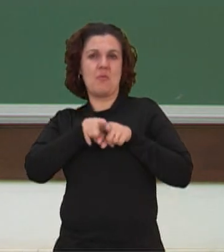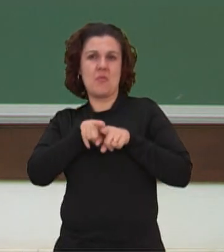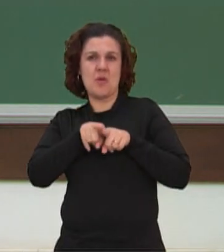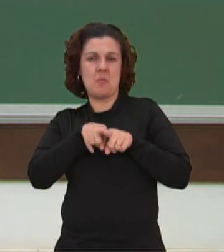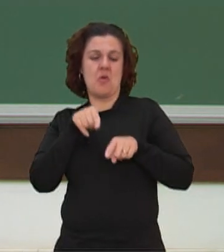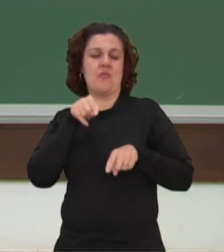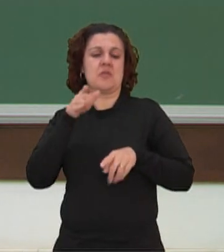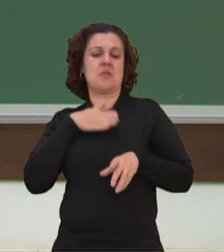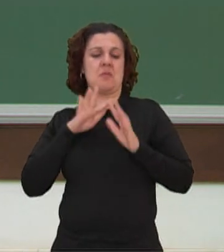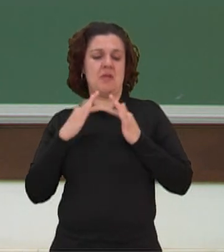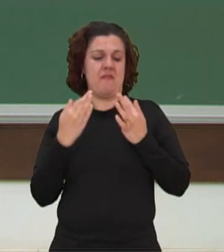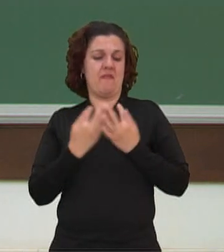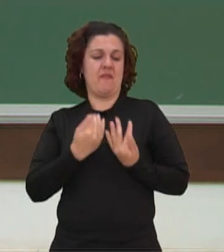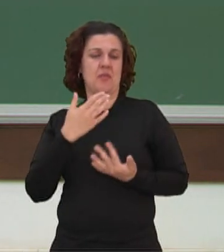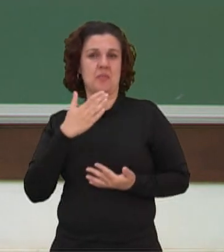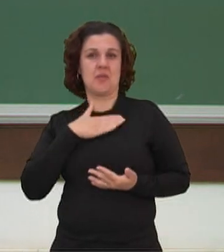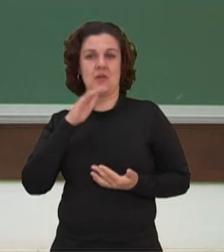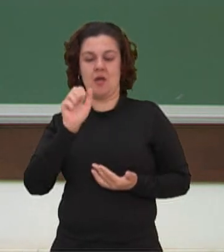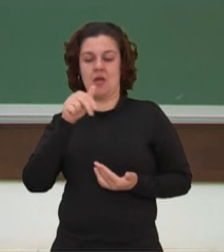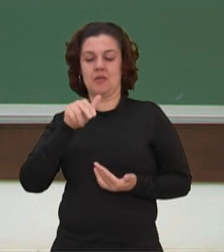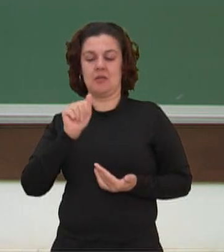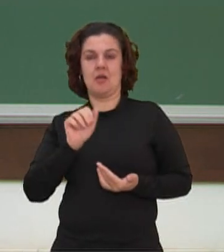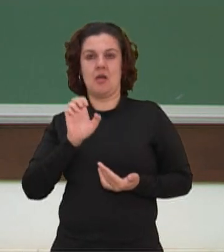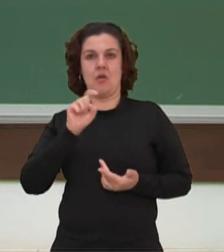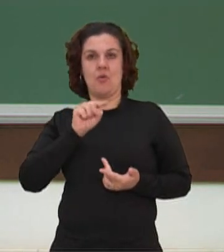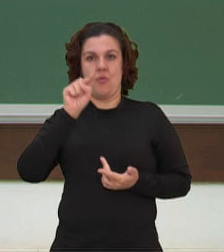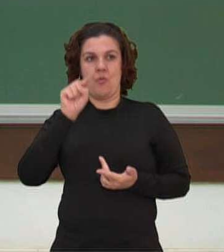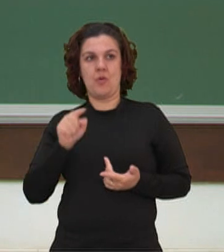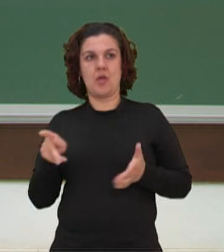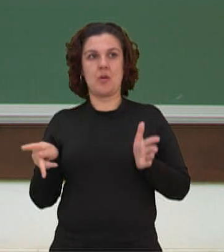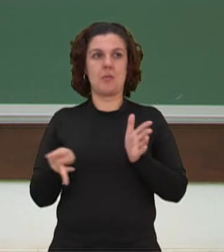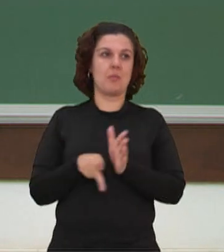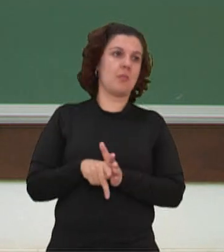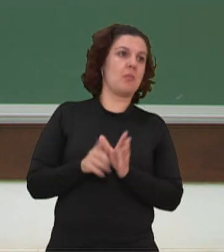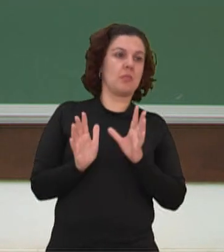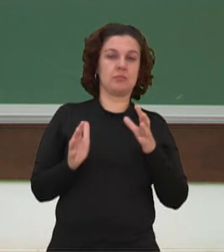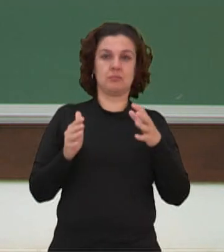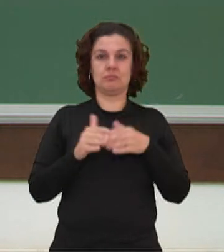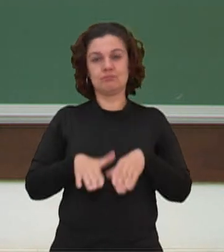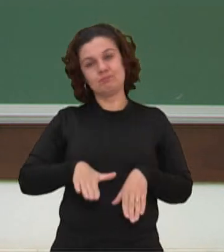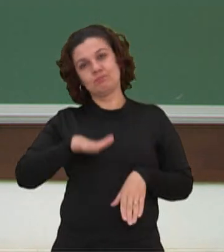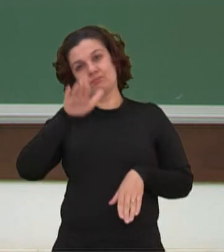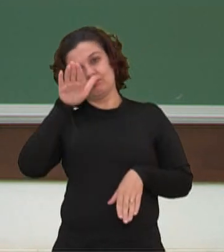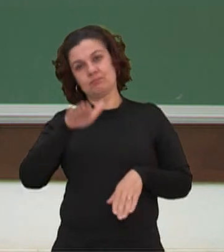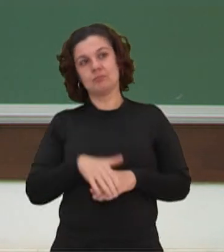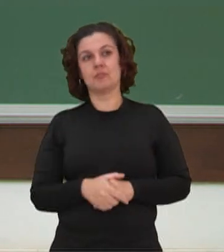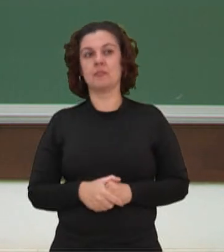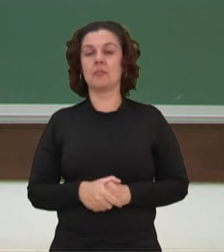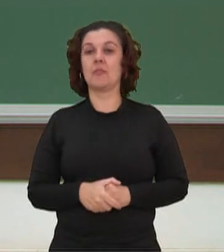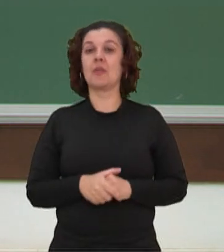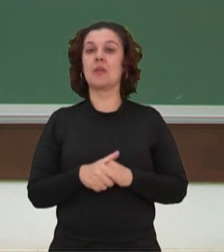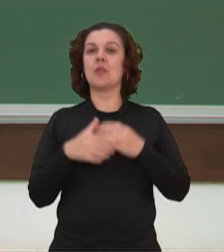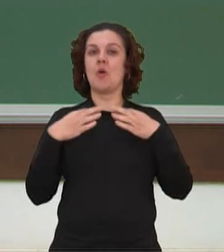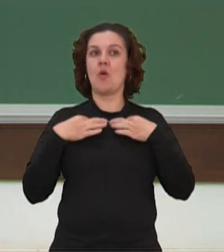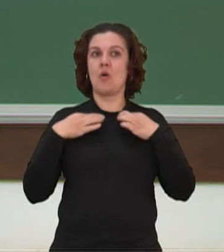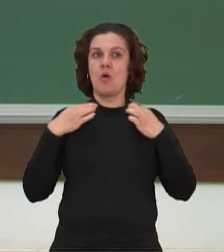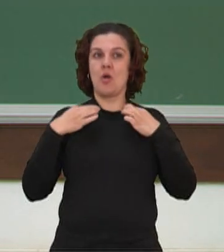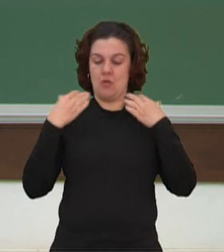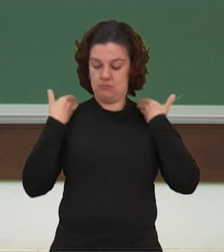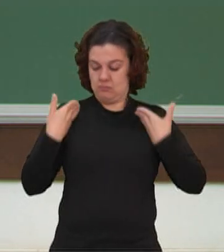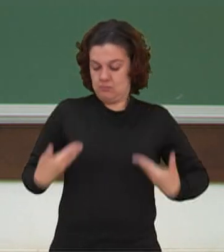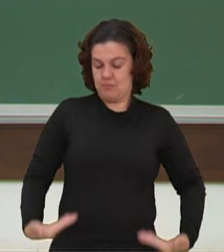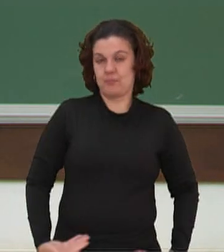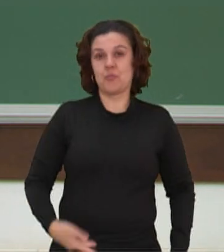está comigo. Anauê, que era essa saudação desses integralistas. Além da roupa